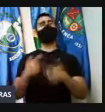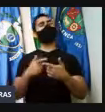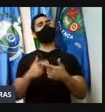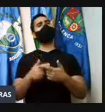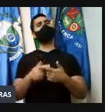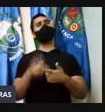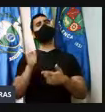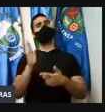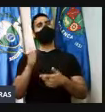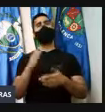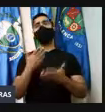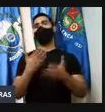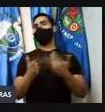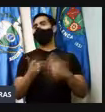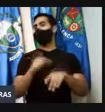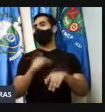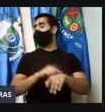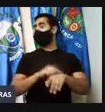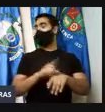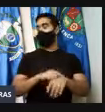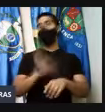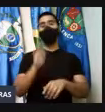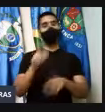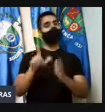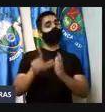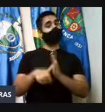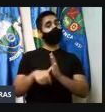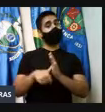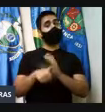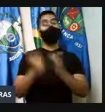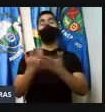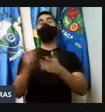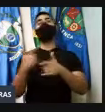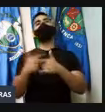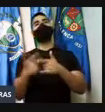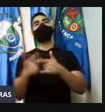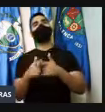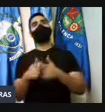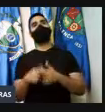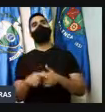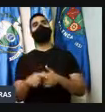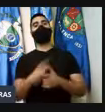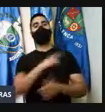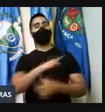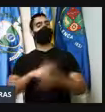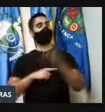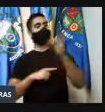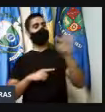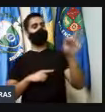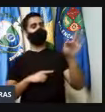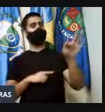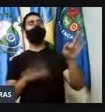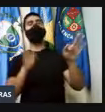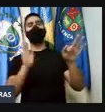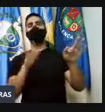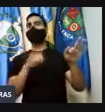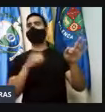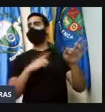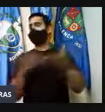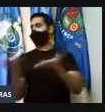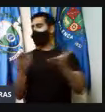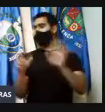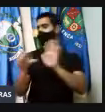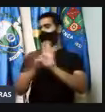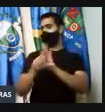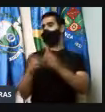já passamos da hora e muito de resolver esse problema. O governo federal trouxe a lei,